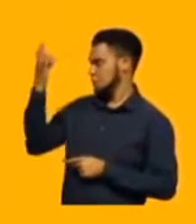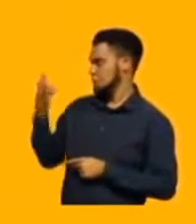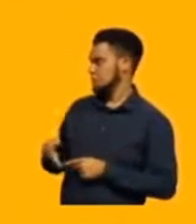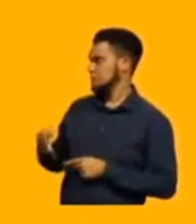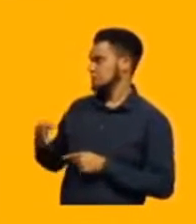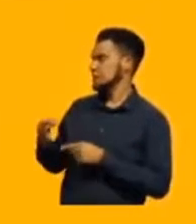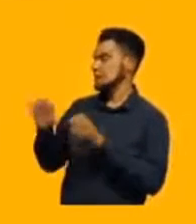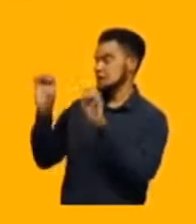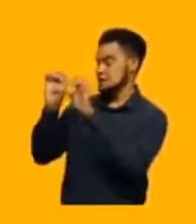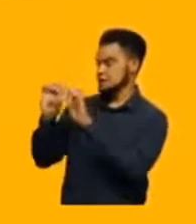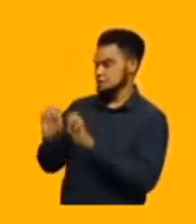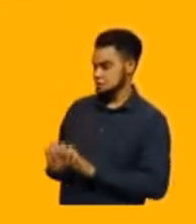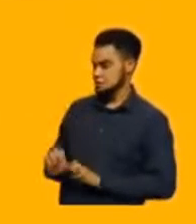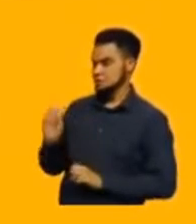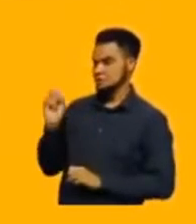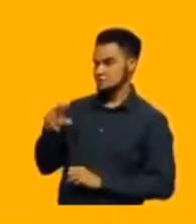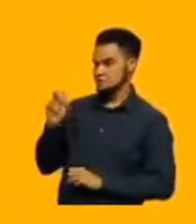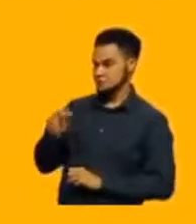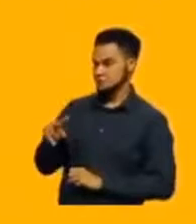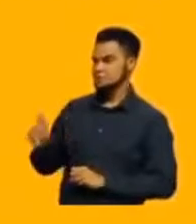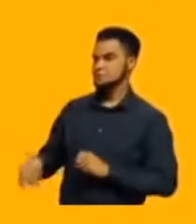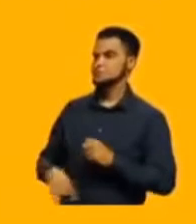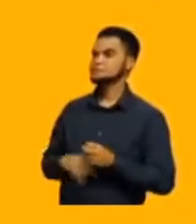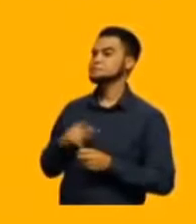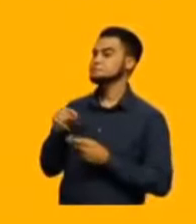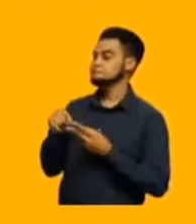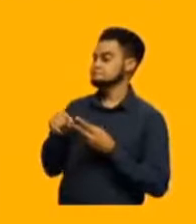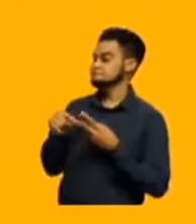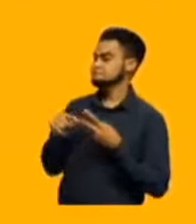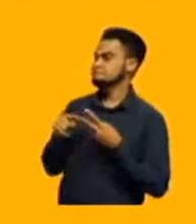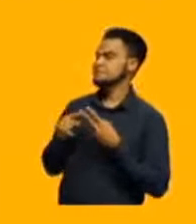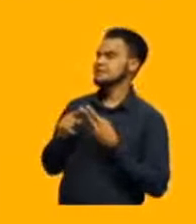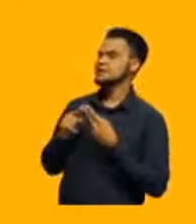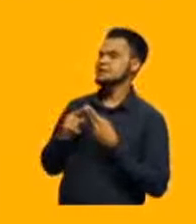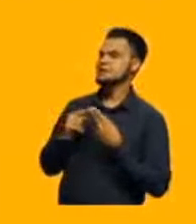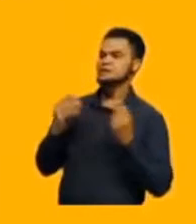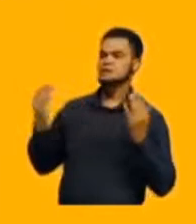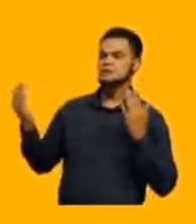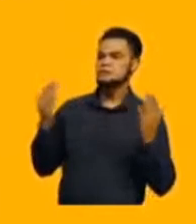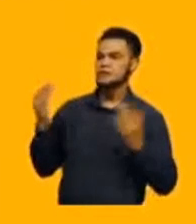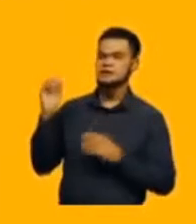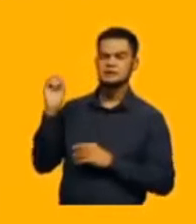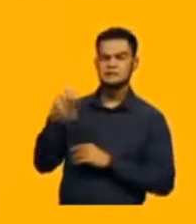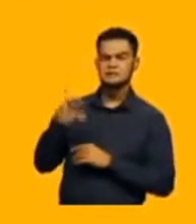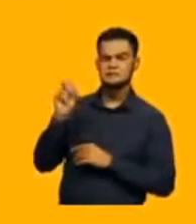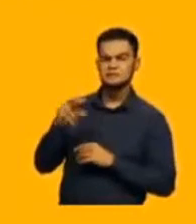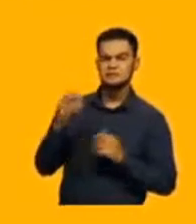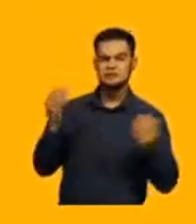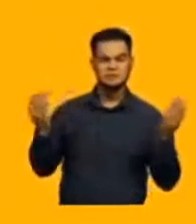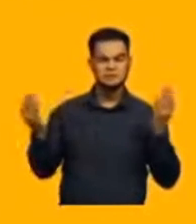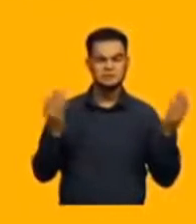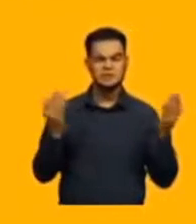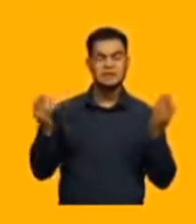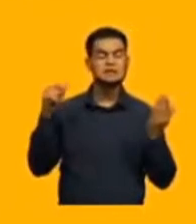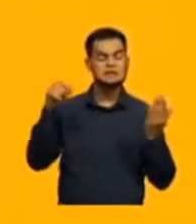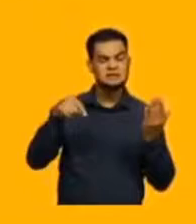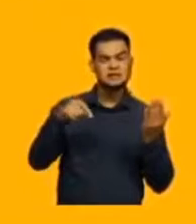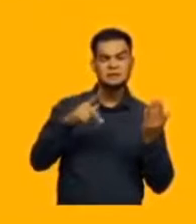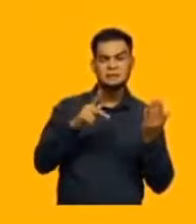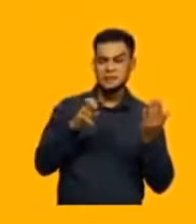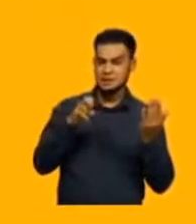principais características dos vírus e relacionar os vírus como parasitas